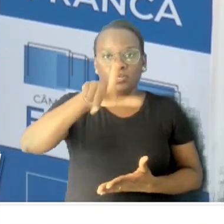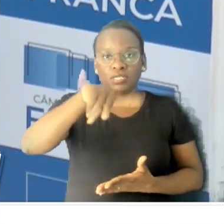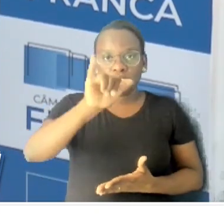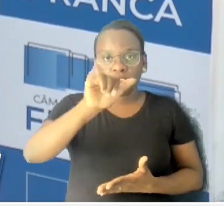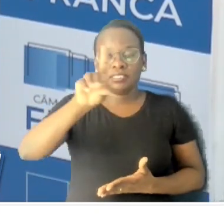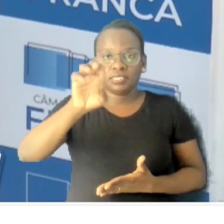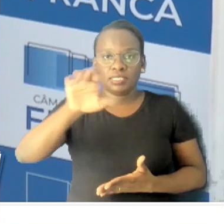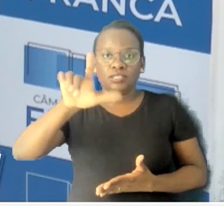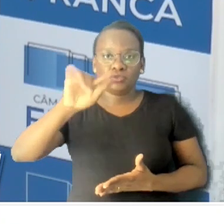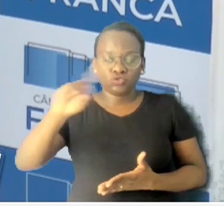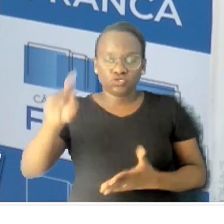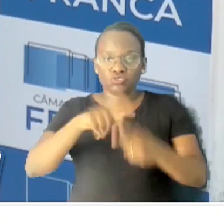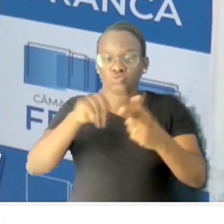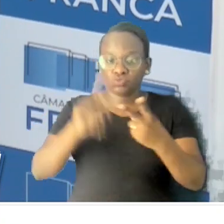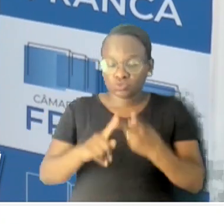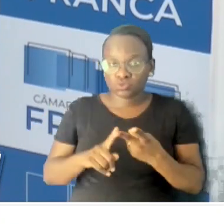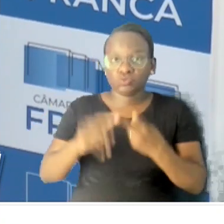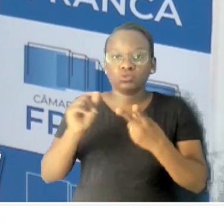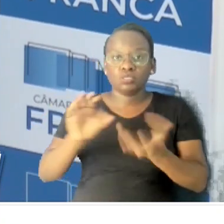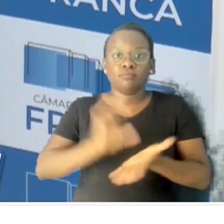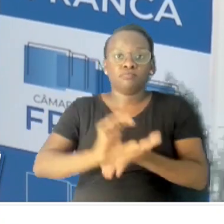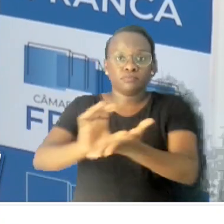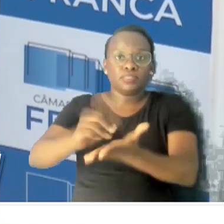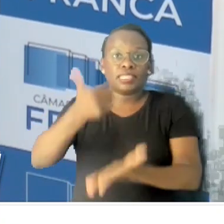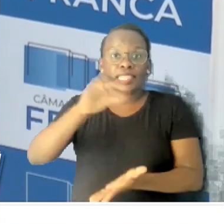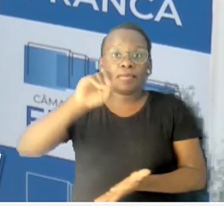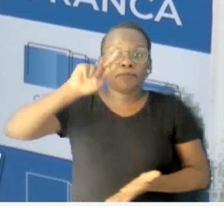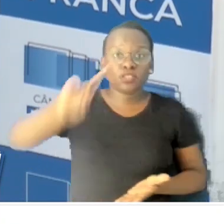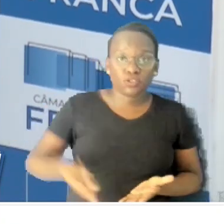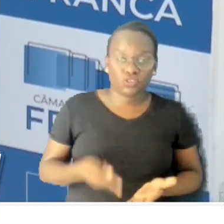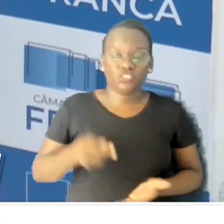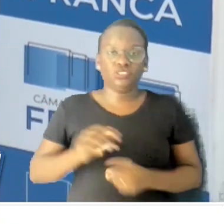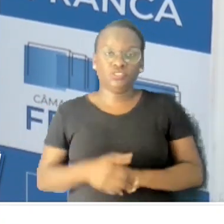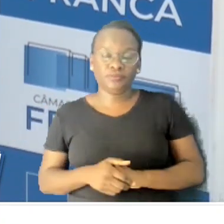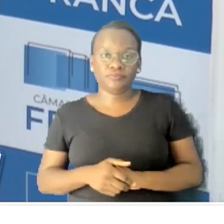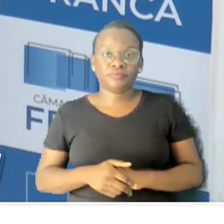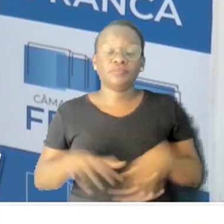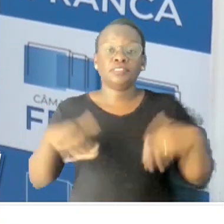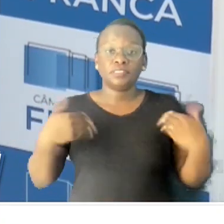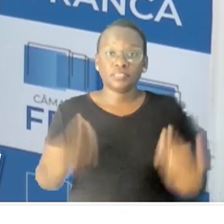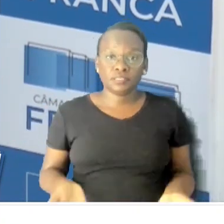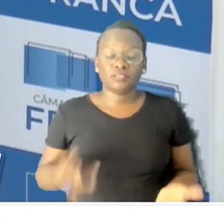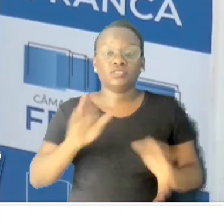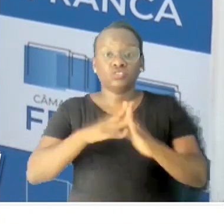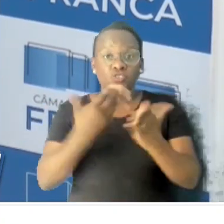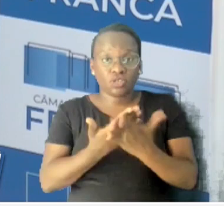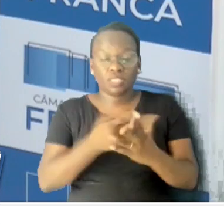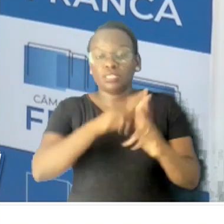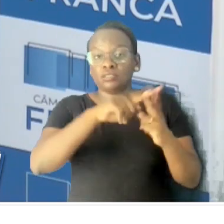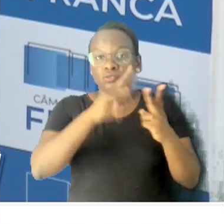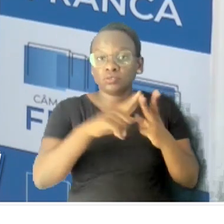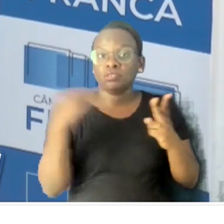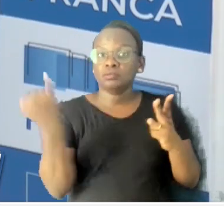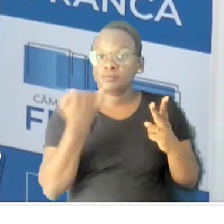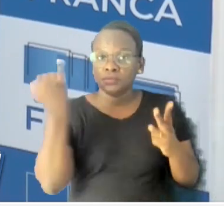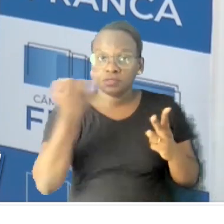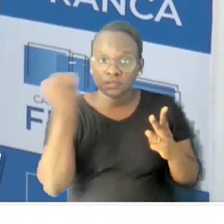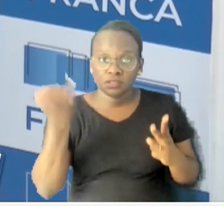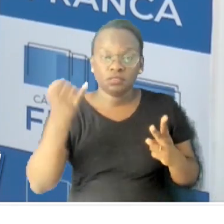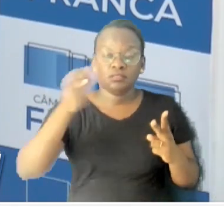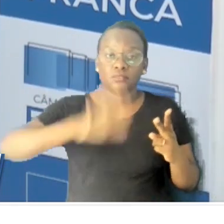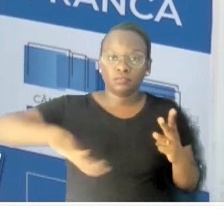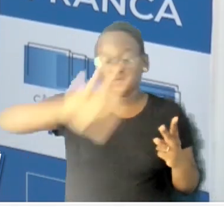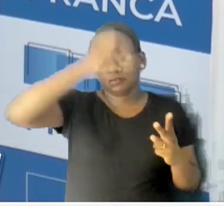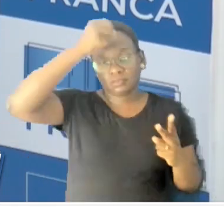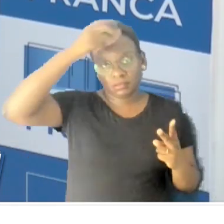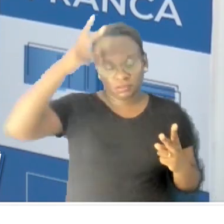um investimento de 10 milhões de reais. Então, essas escolas são importantes para o nosso município.